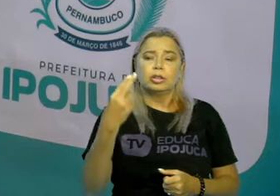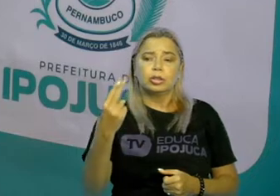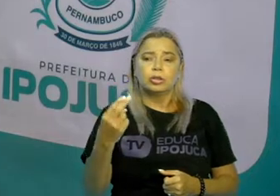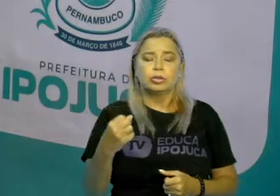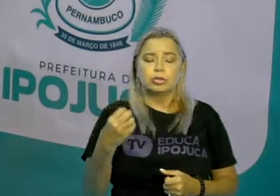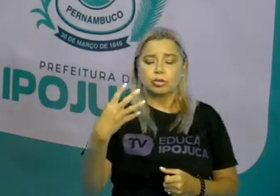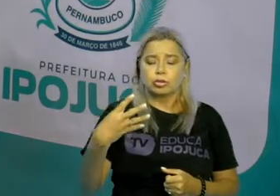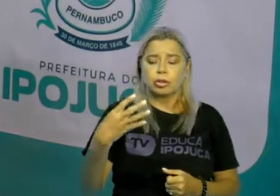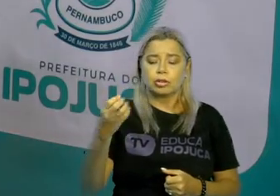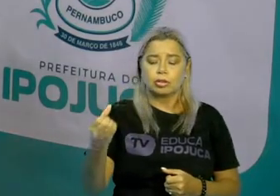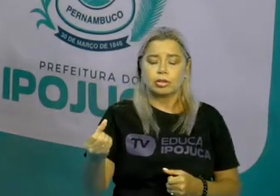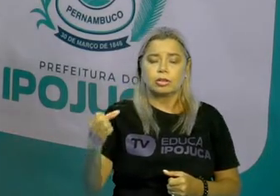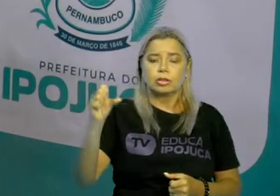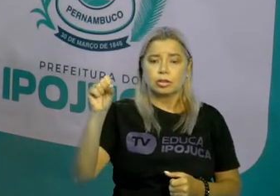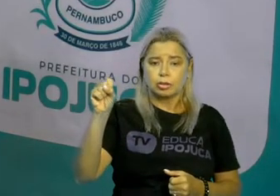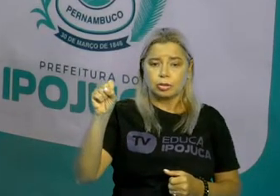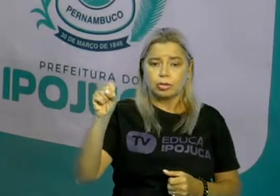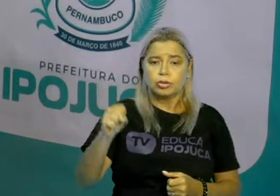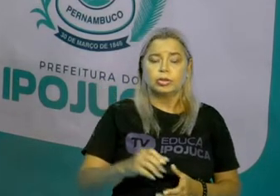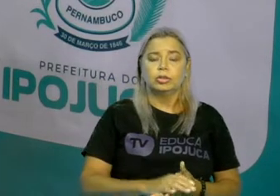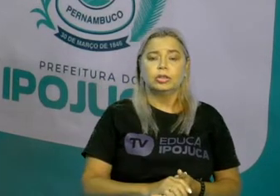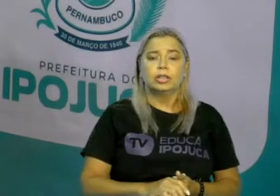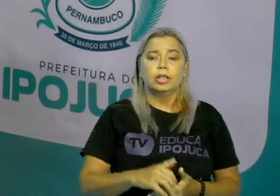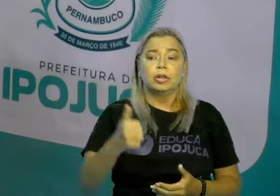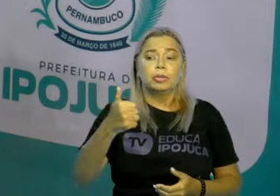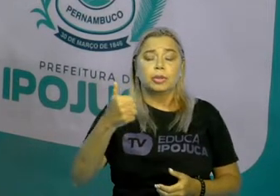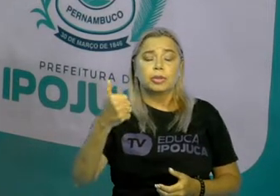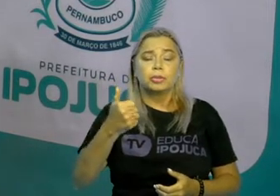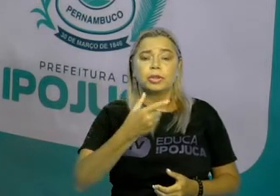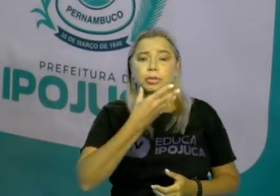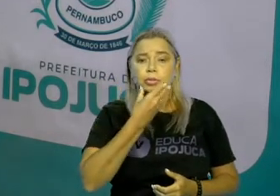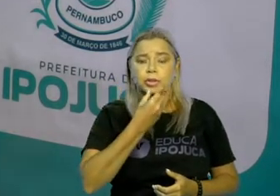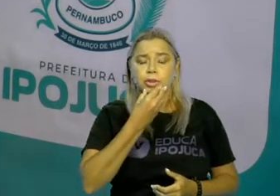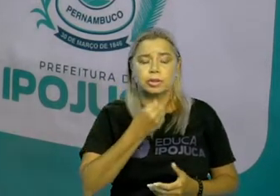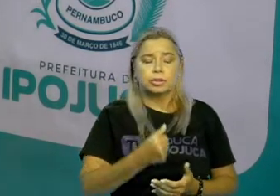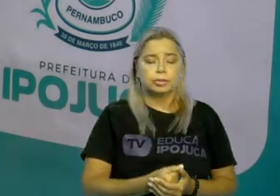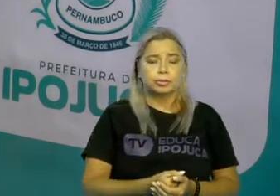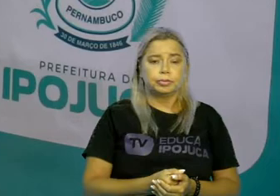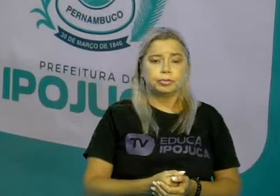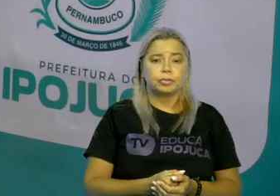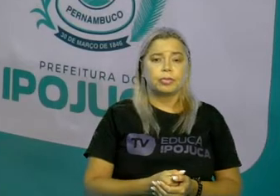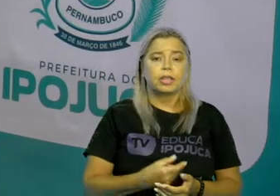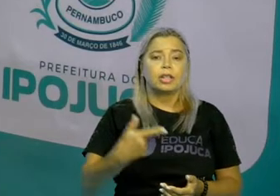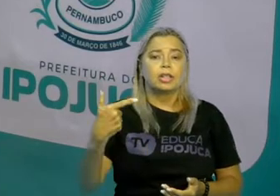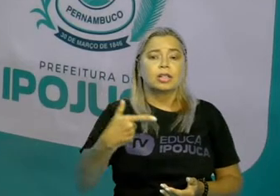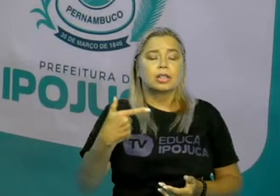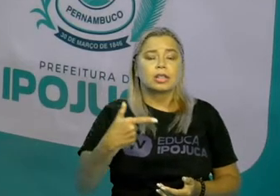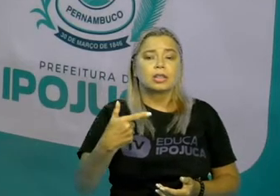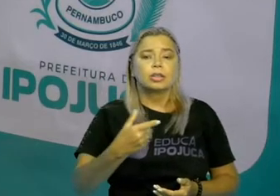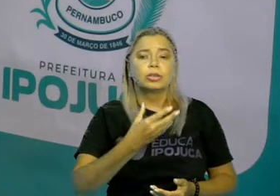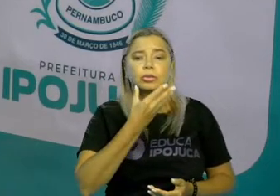8 seria de Diego já Eduardo eu tenho 246